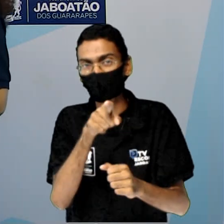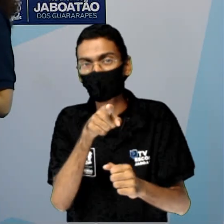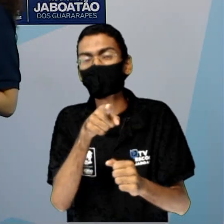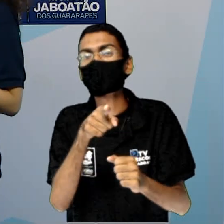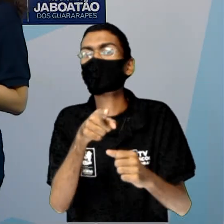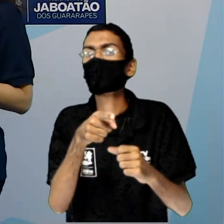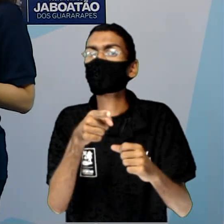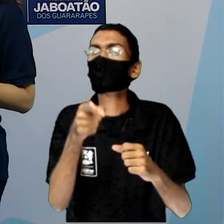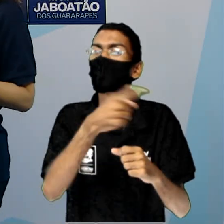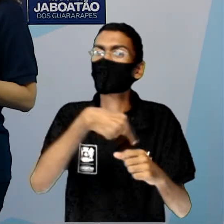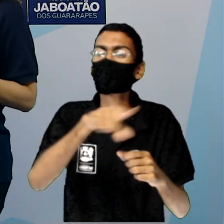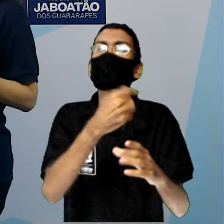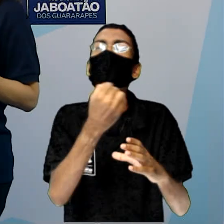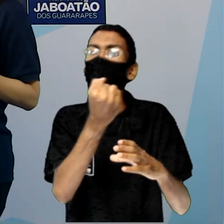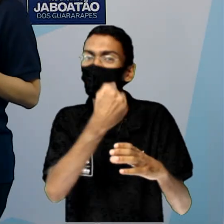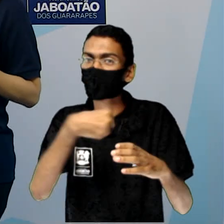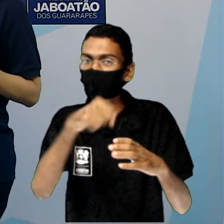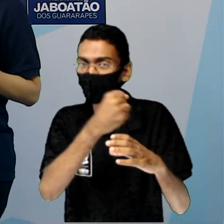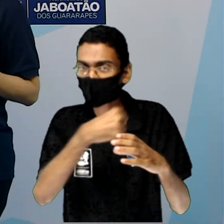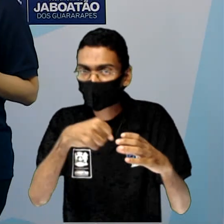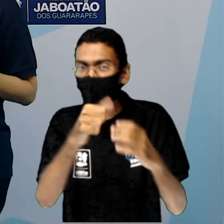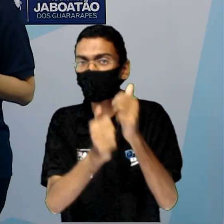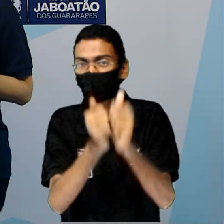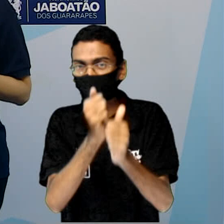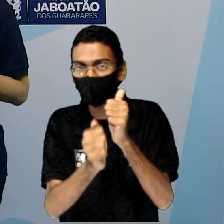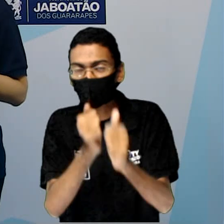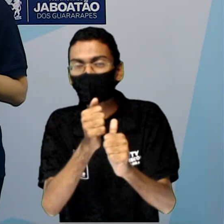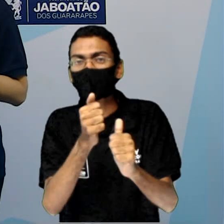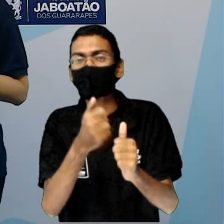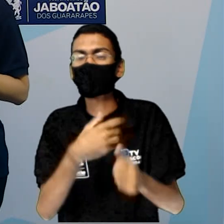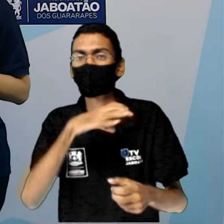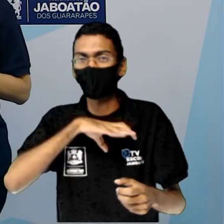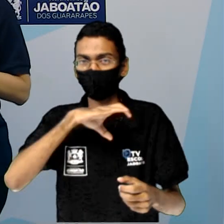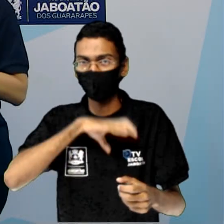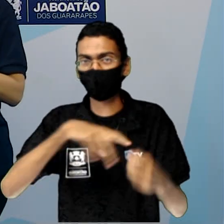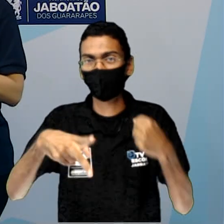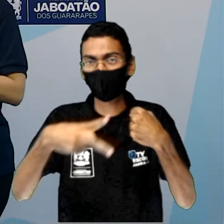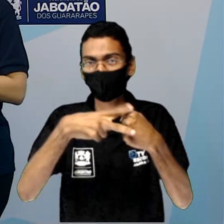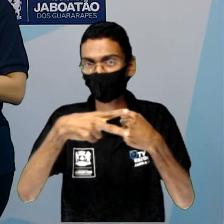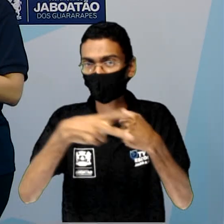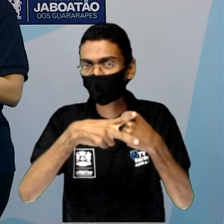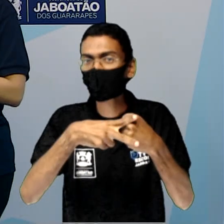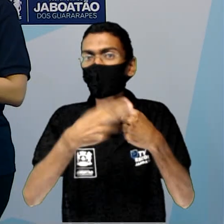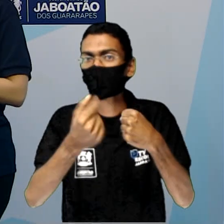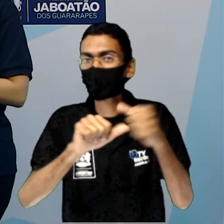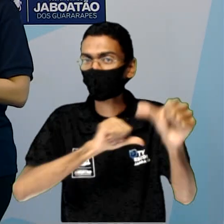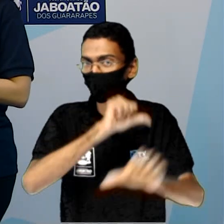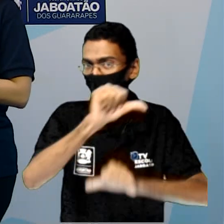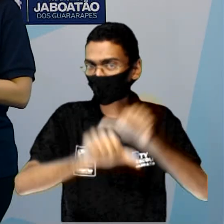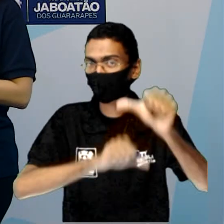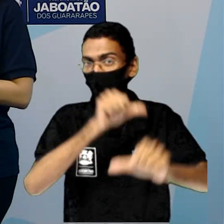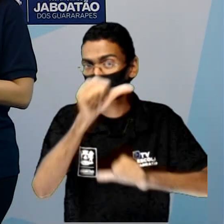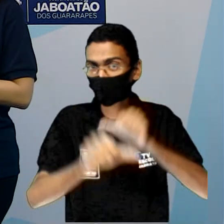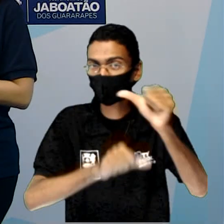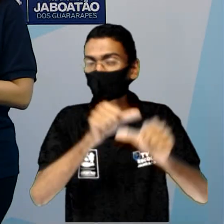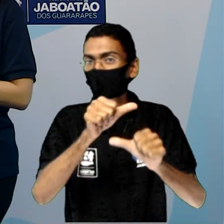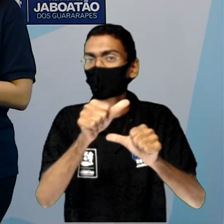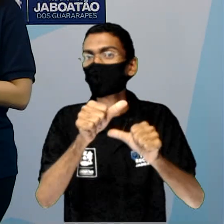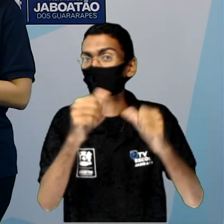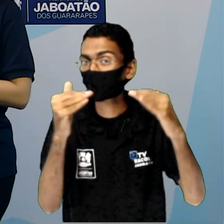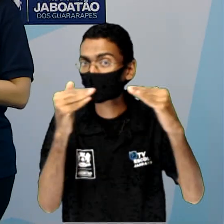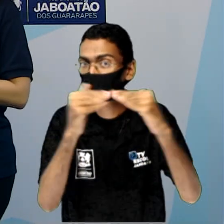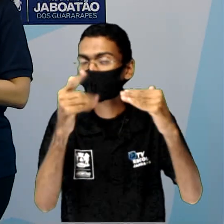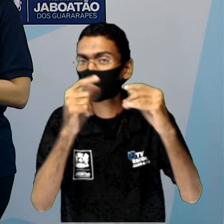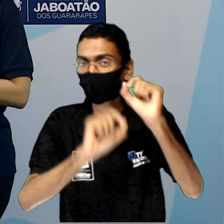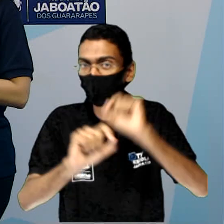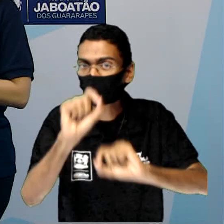vocês cozinharam arroz. Então, em português, o verbo ele vai modificar de acordo com o sujeito, mas em